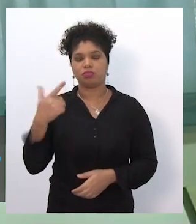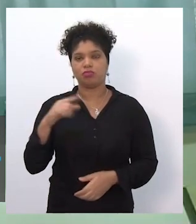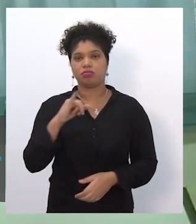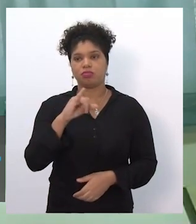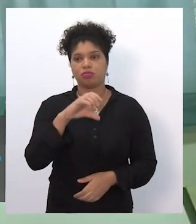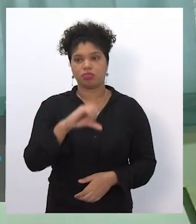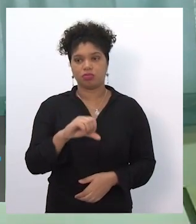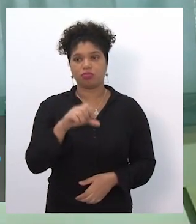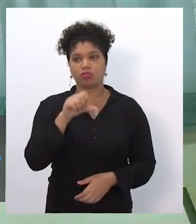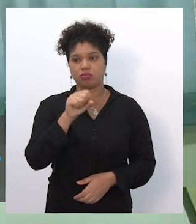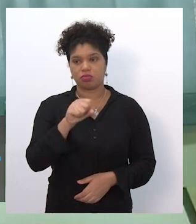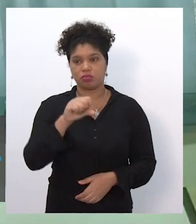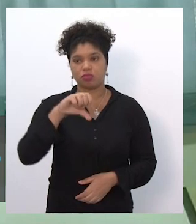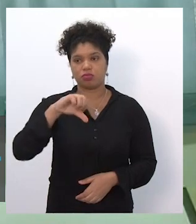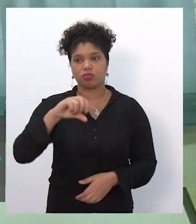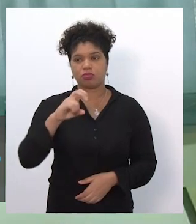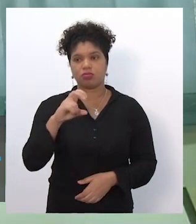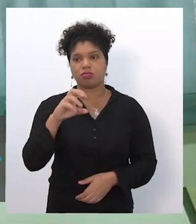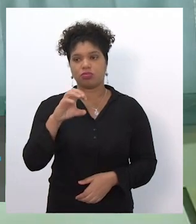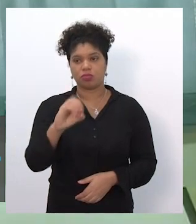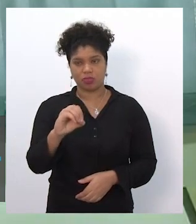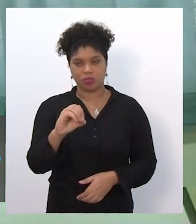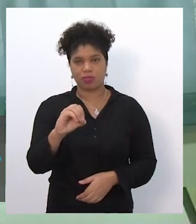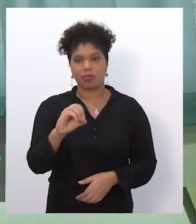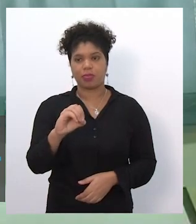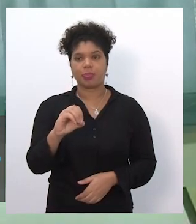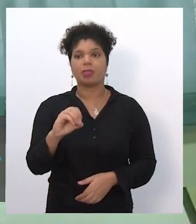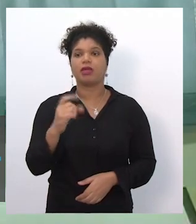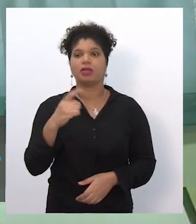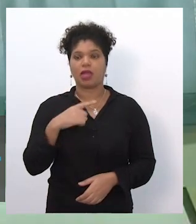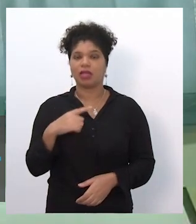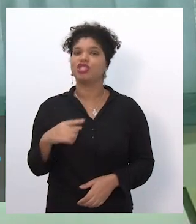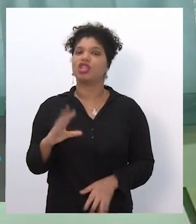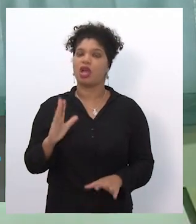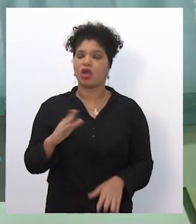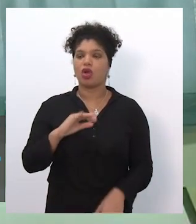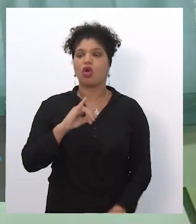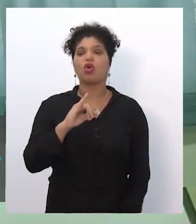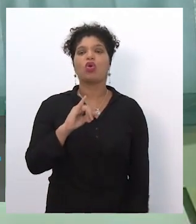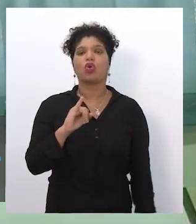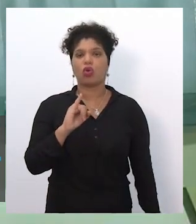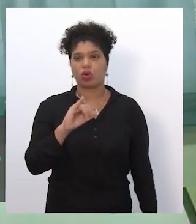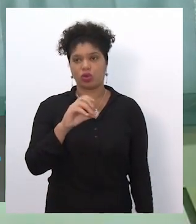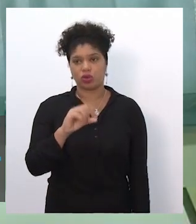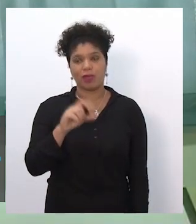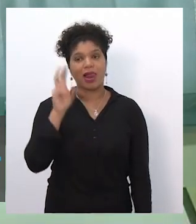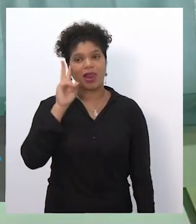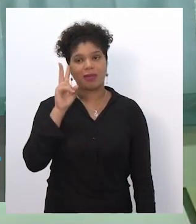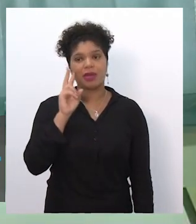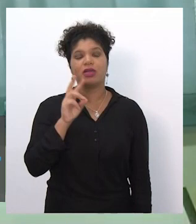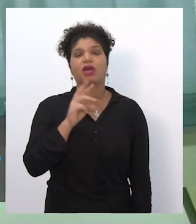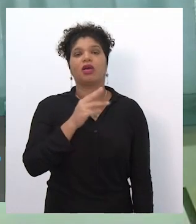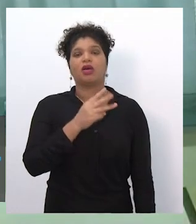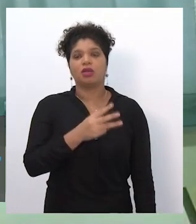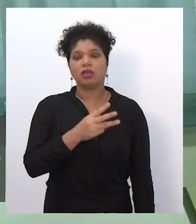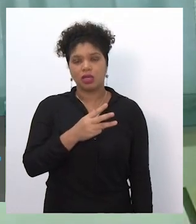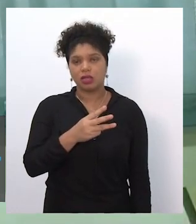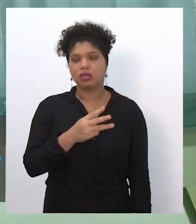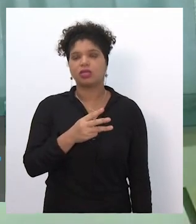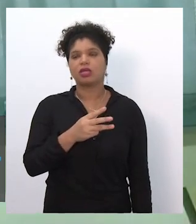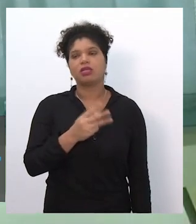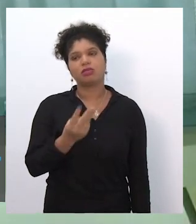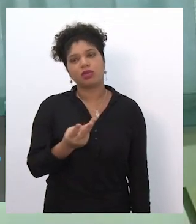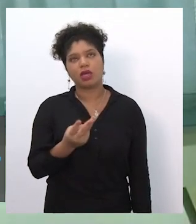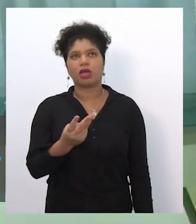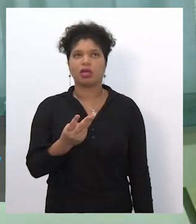um processador de alto desempenho, porque ele já é o i9, tá? Lembrando que o i3 é de entrada, o i5 já começa a